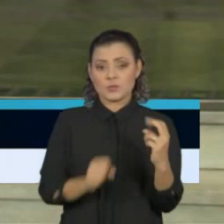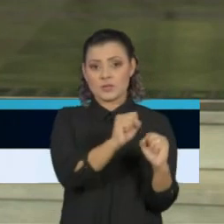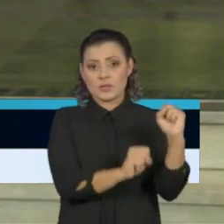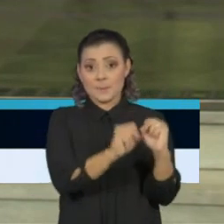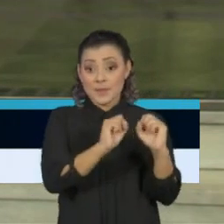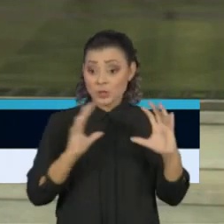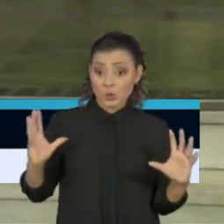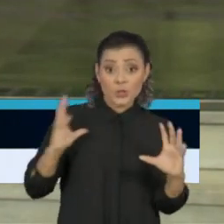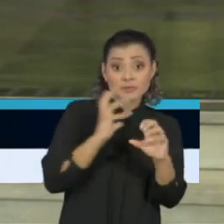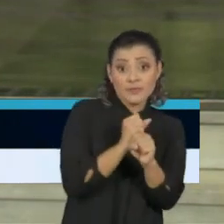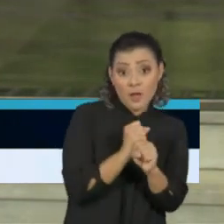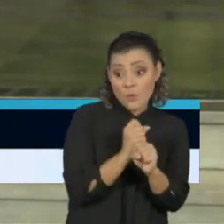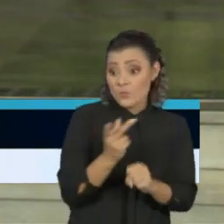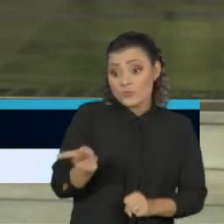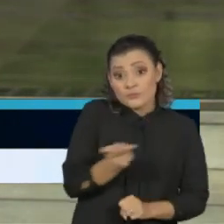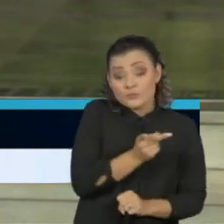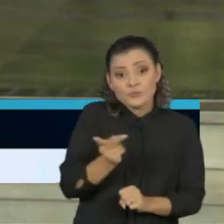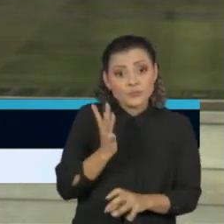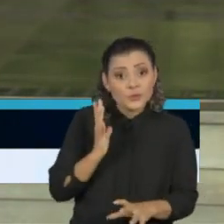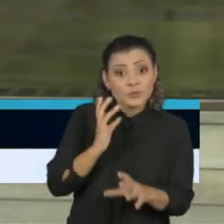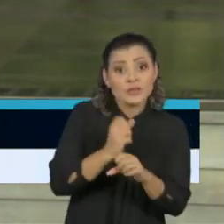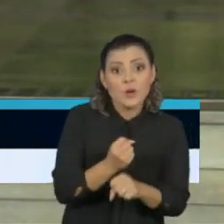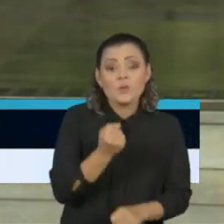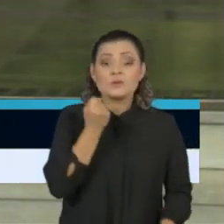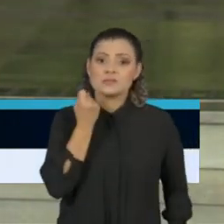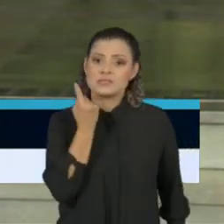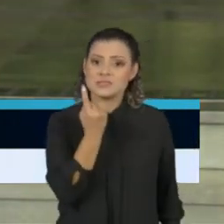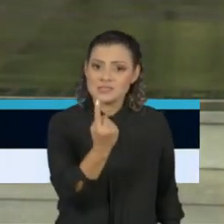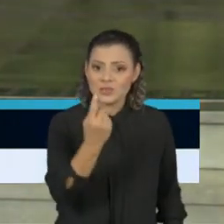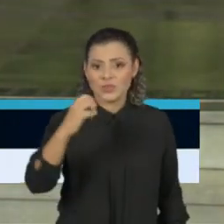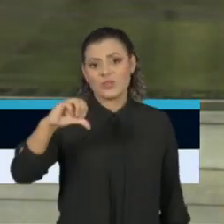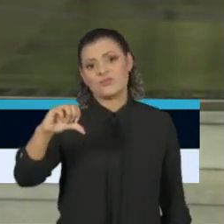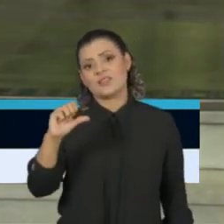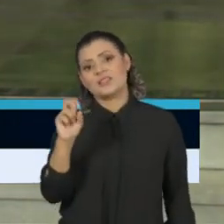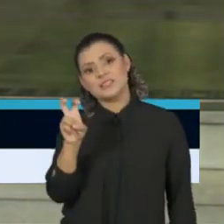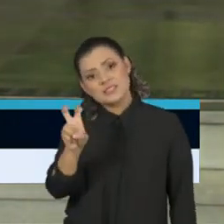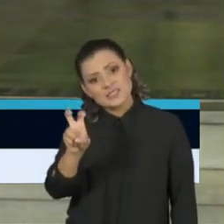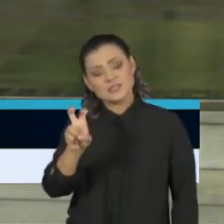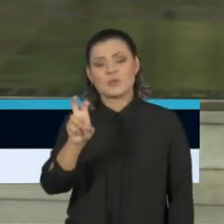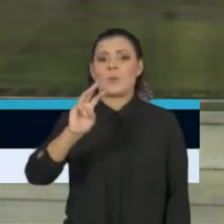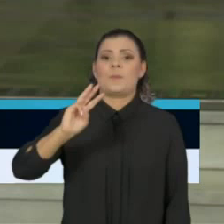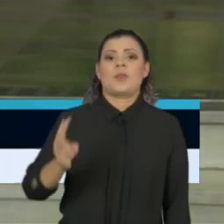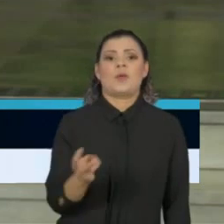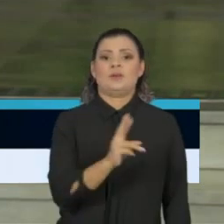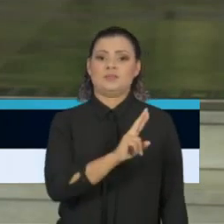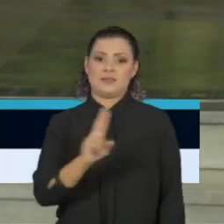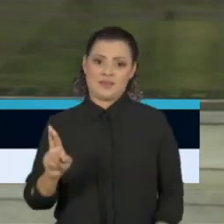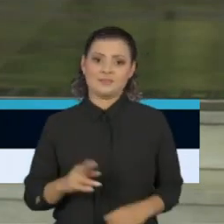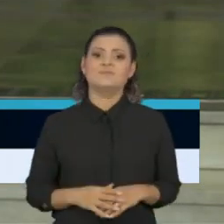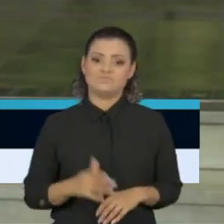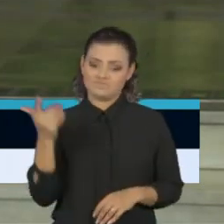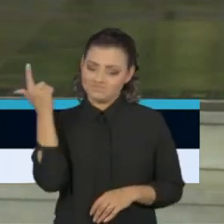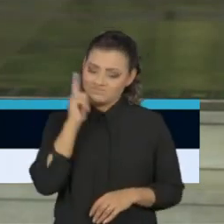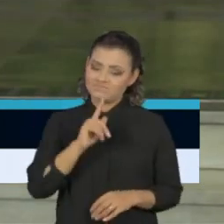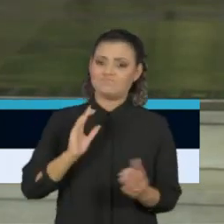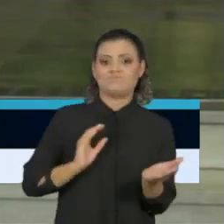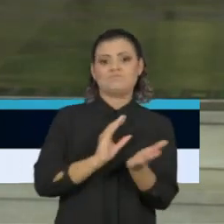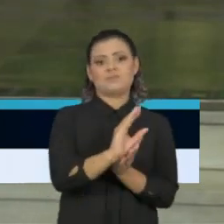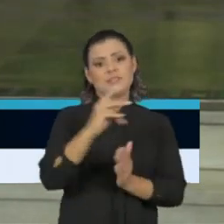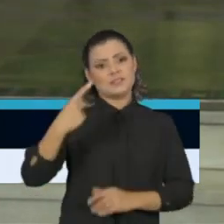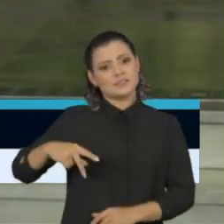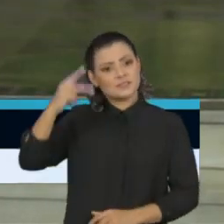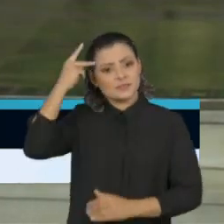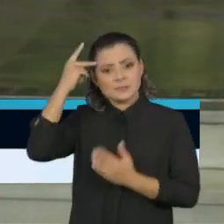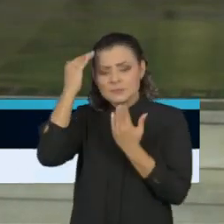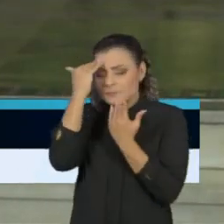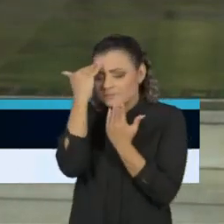soma dessas duas reuniões alcança 195 milhões de reais. São Paulo agradece,